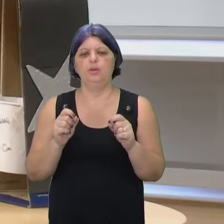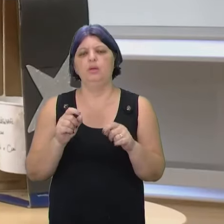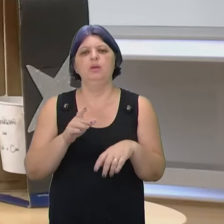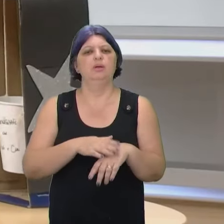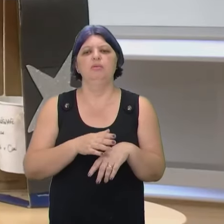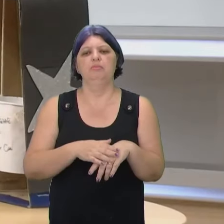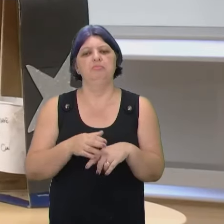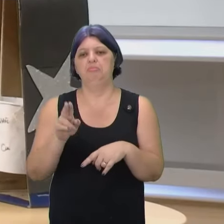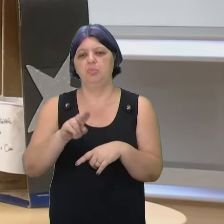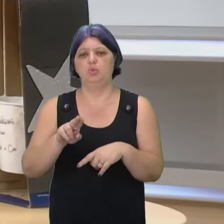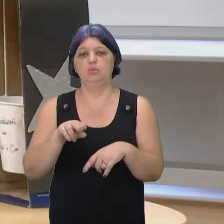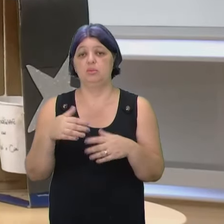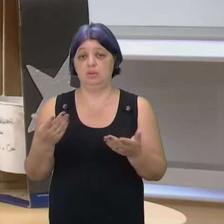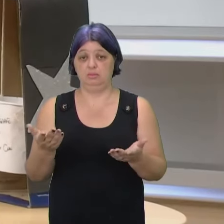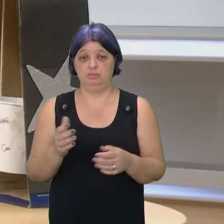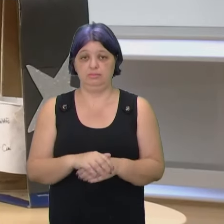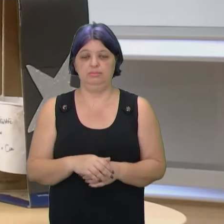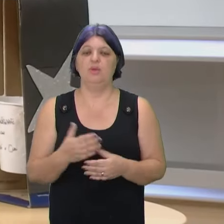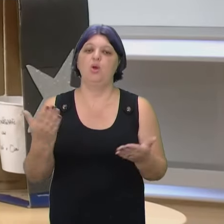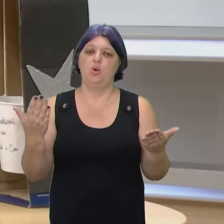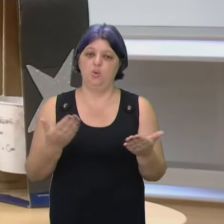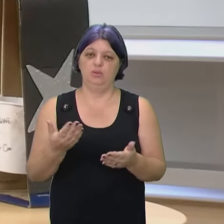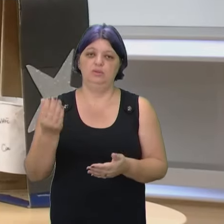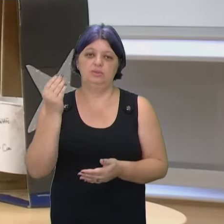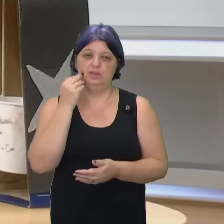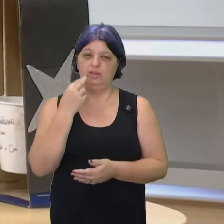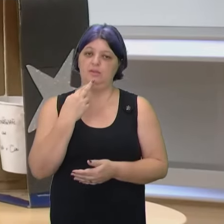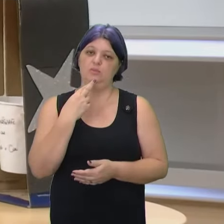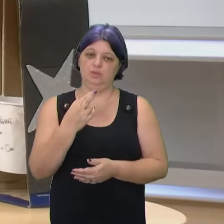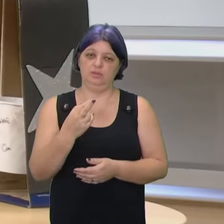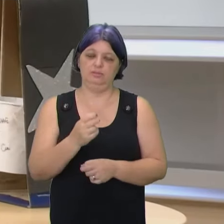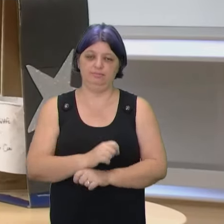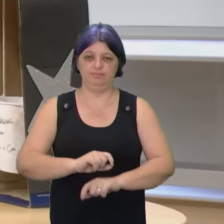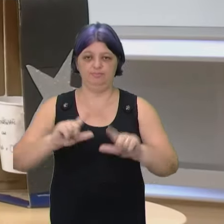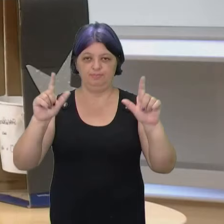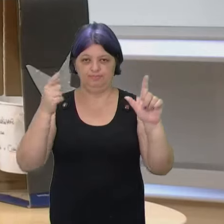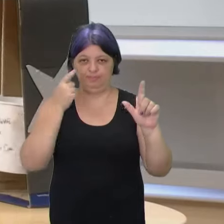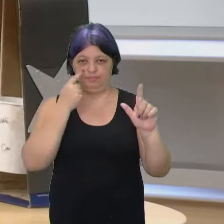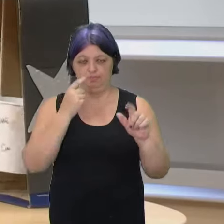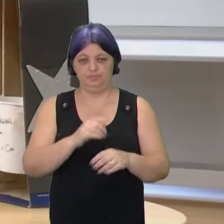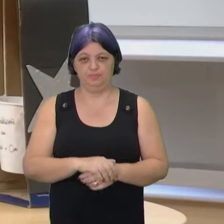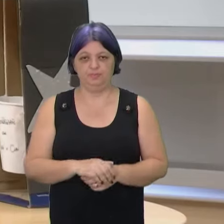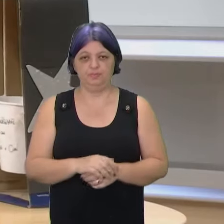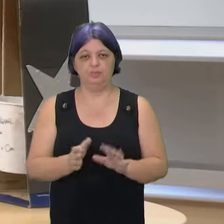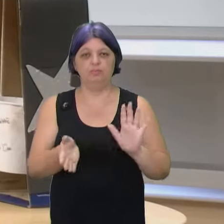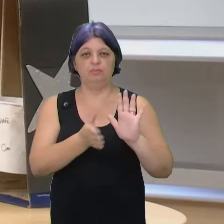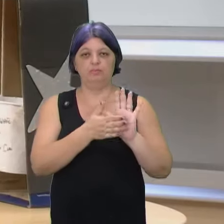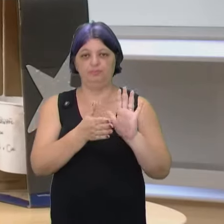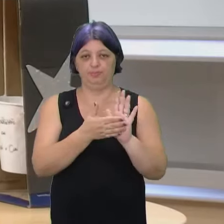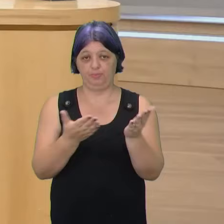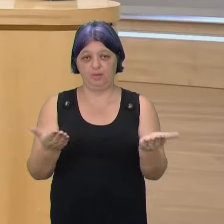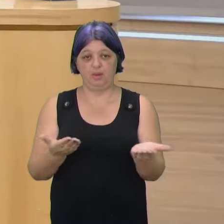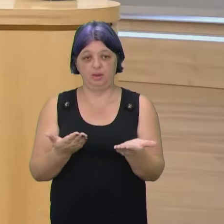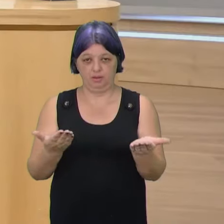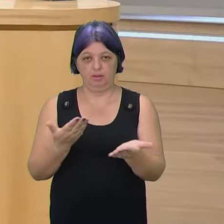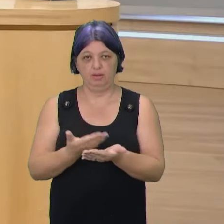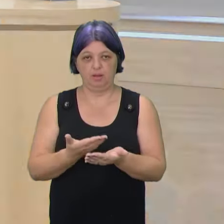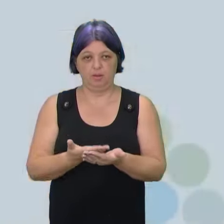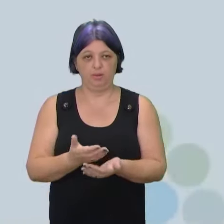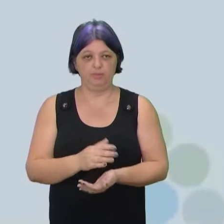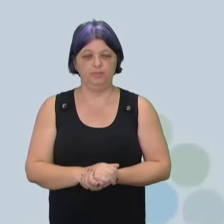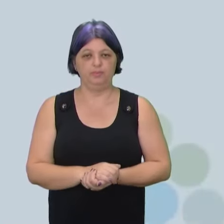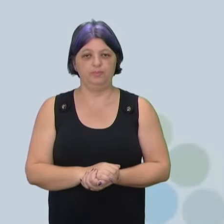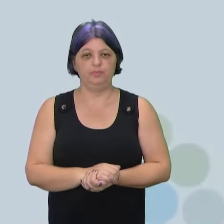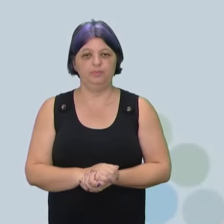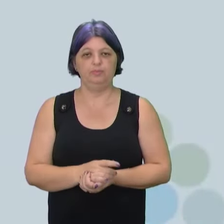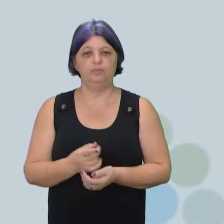que serve, né? E hoje nós vamos tentar responder. Então, olha na nossa telinha para a gente ver a proposta da aula de hoje. Olha lá, ó. Então, nós